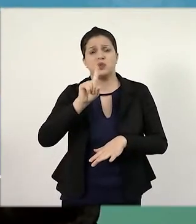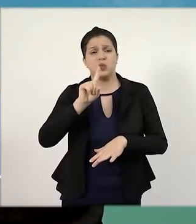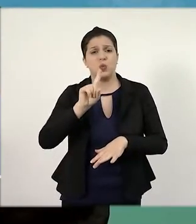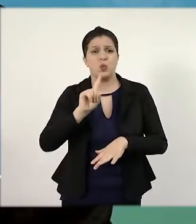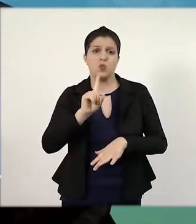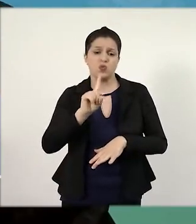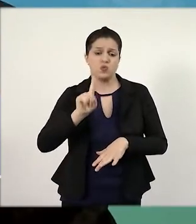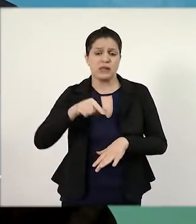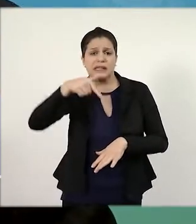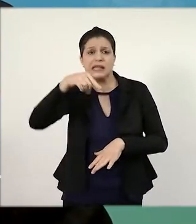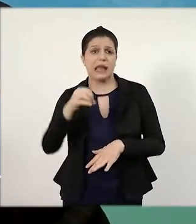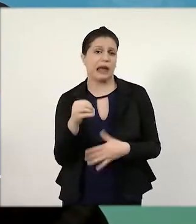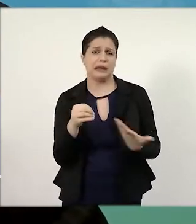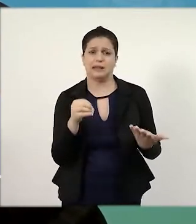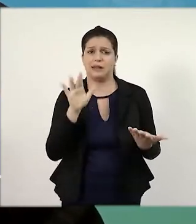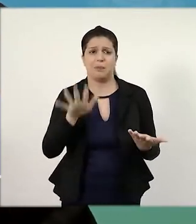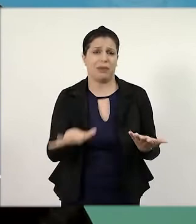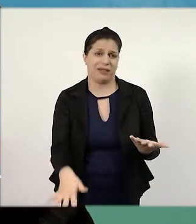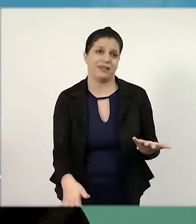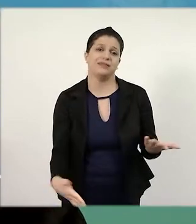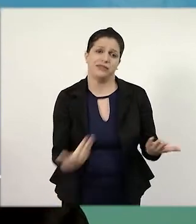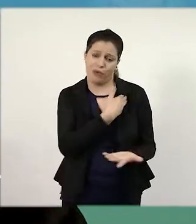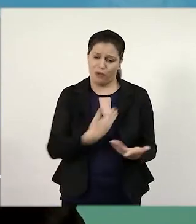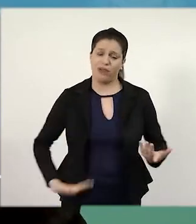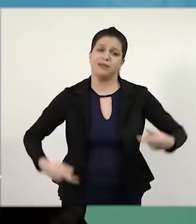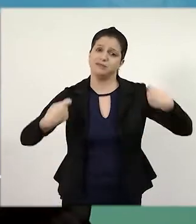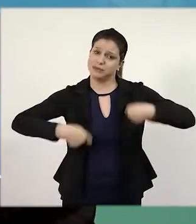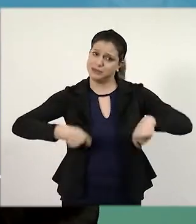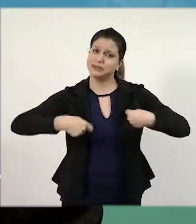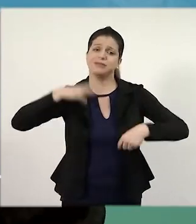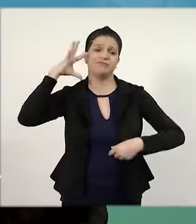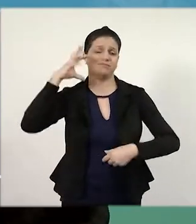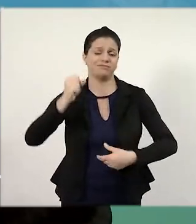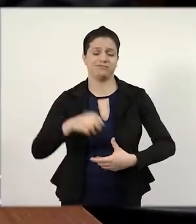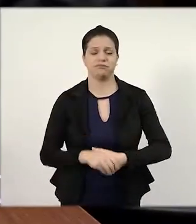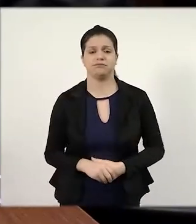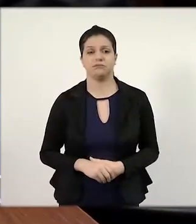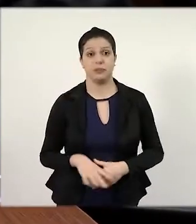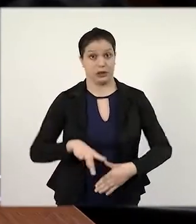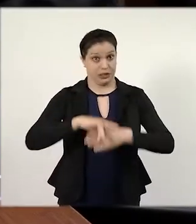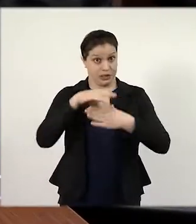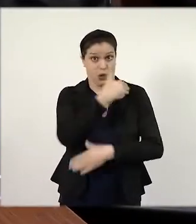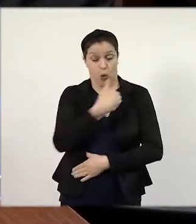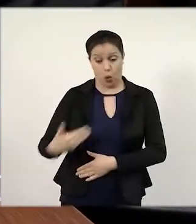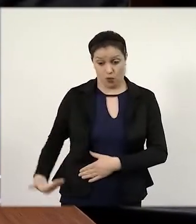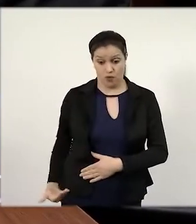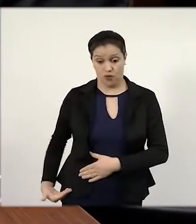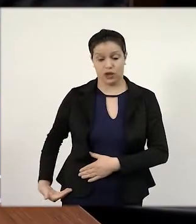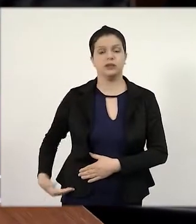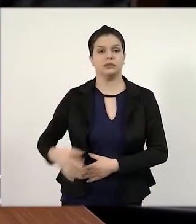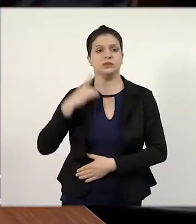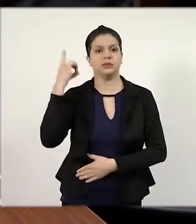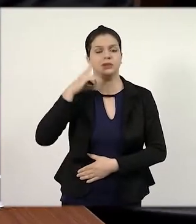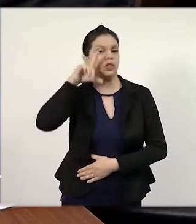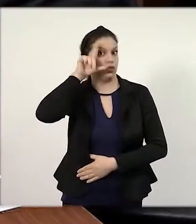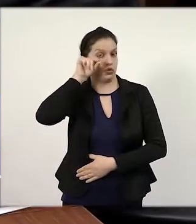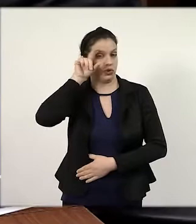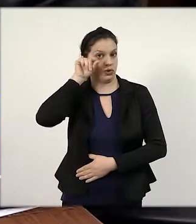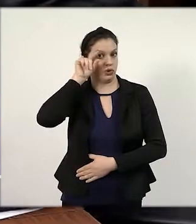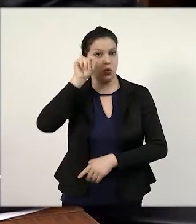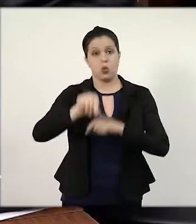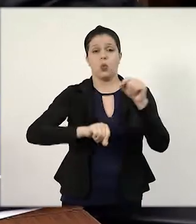nem a R$ 1,70, né, R$ 1,70 o nosso etanol. Então é isso que o governo precisa fazer. Para o líder do governo na Assembleia